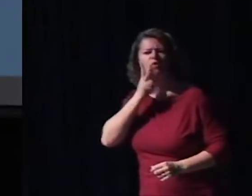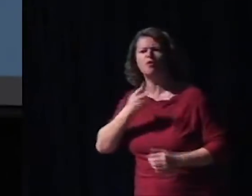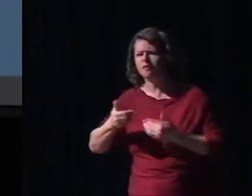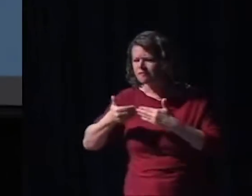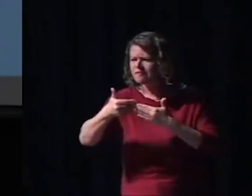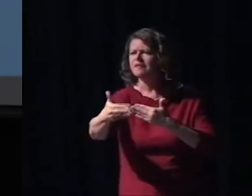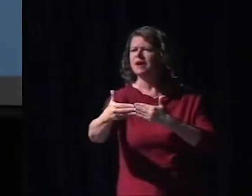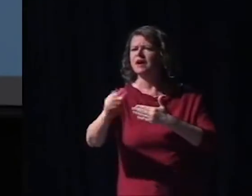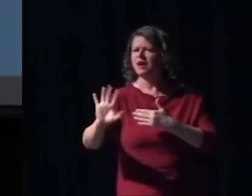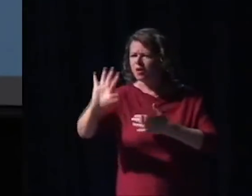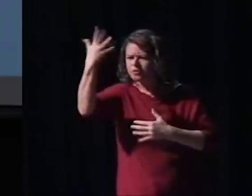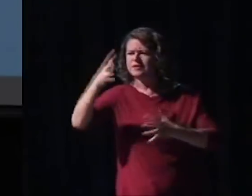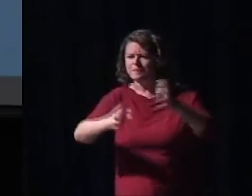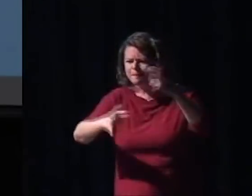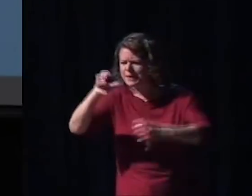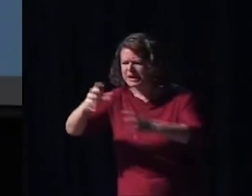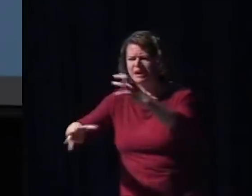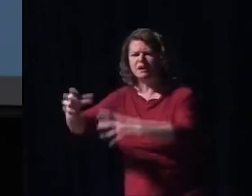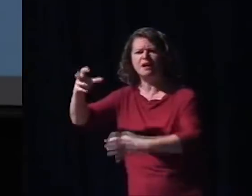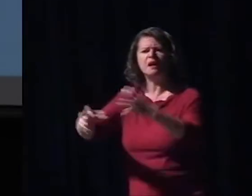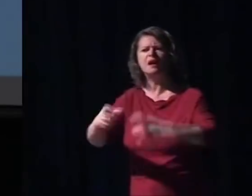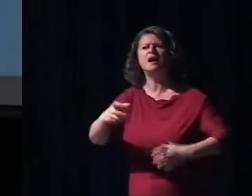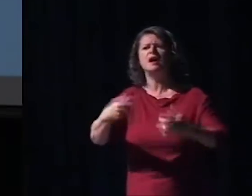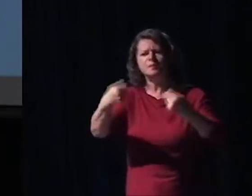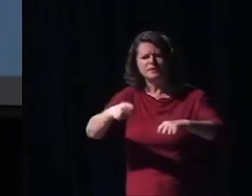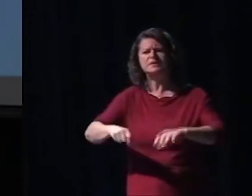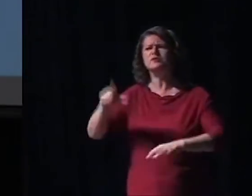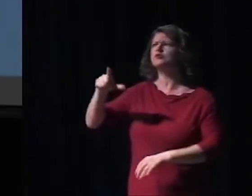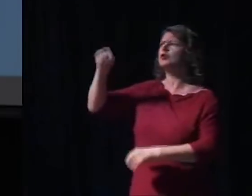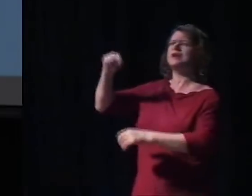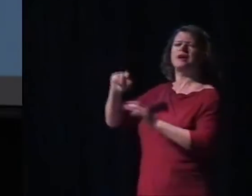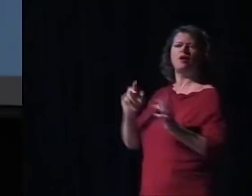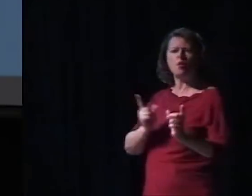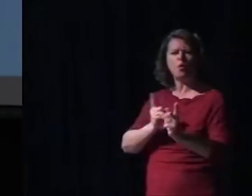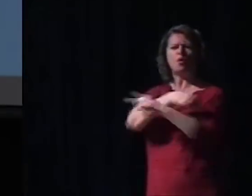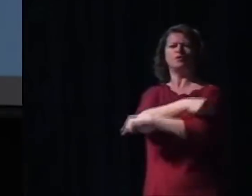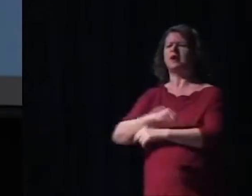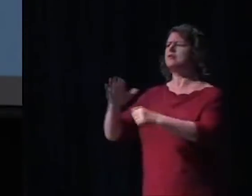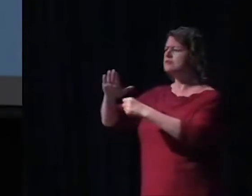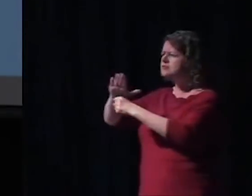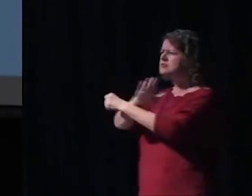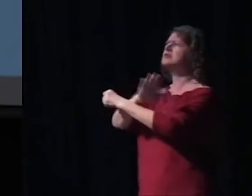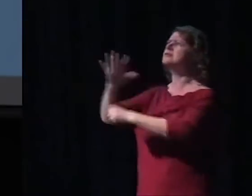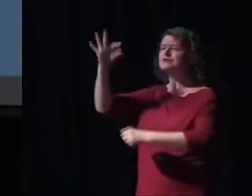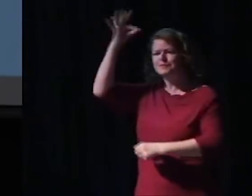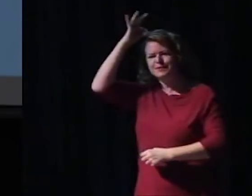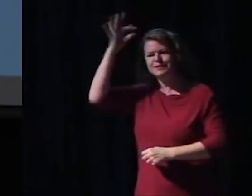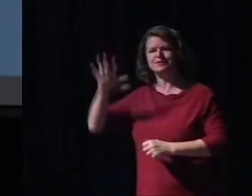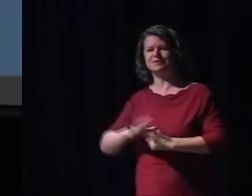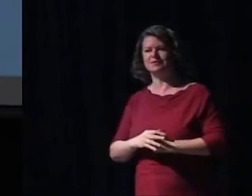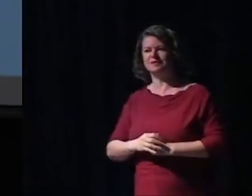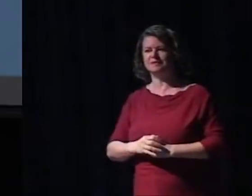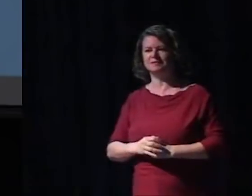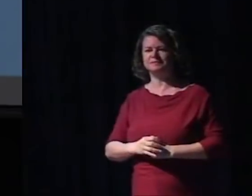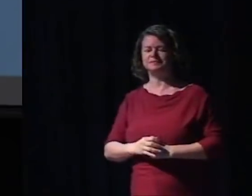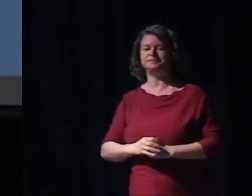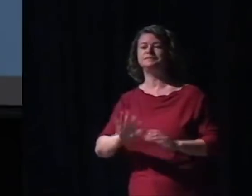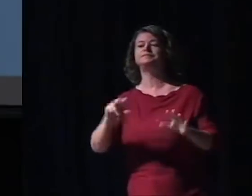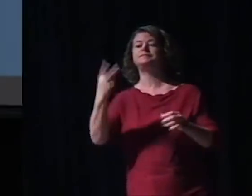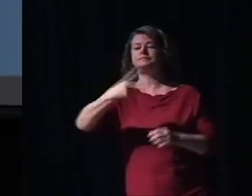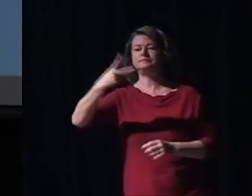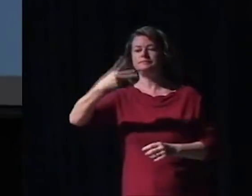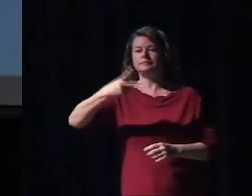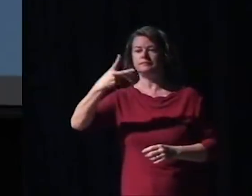mas enchei-vos do Espírito. Em segundo lugar, esse homem, ele